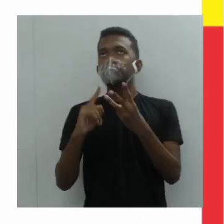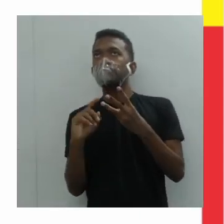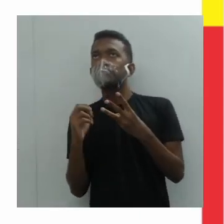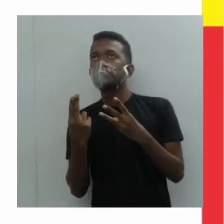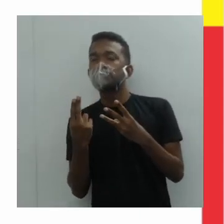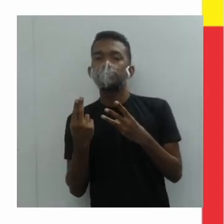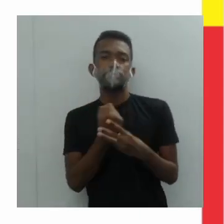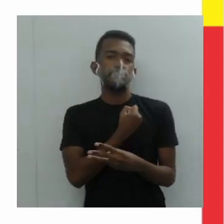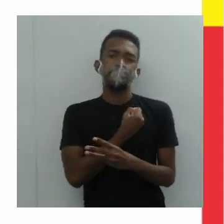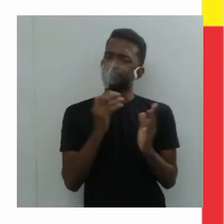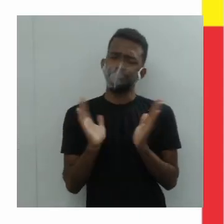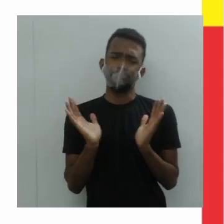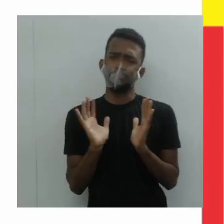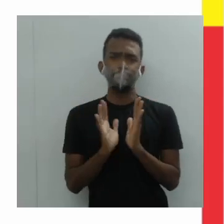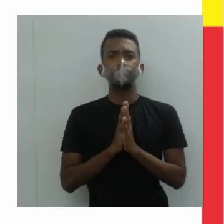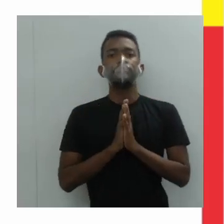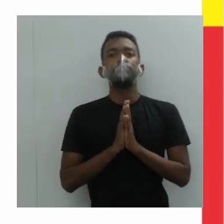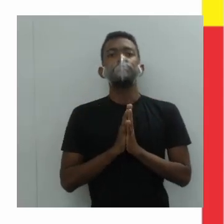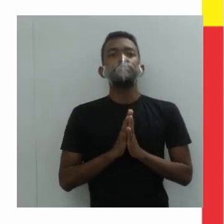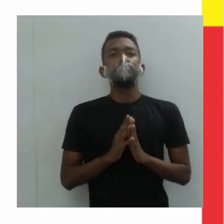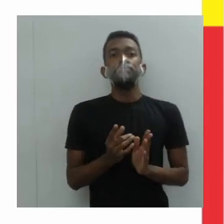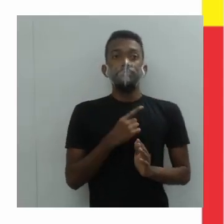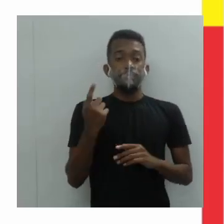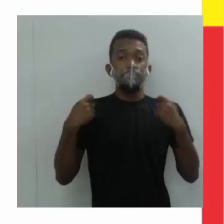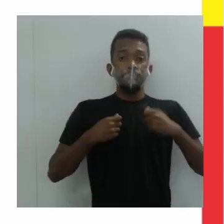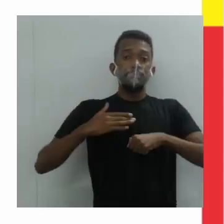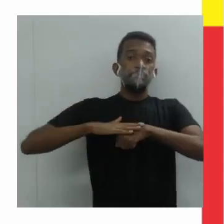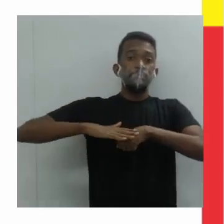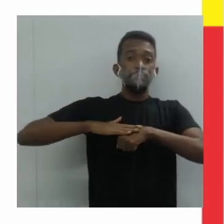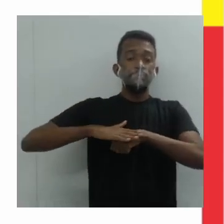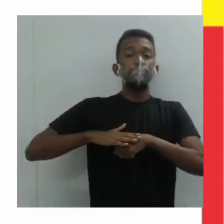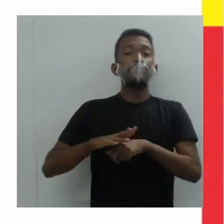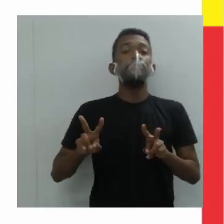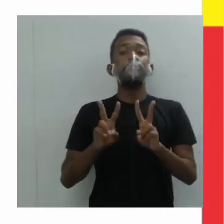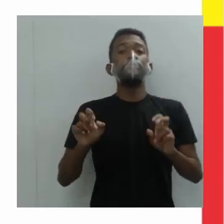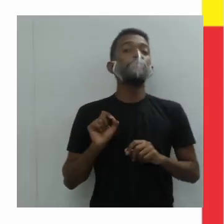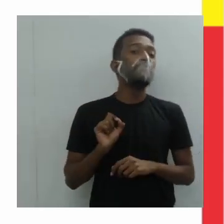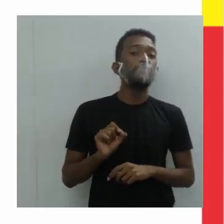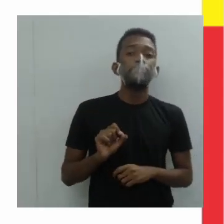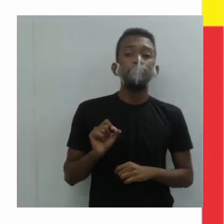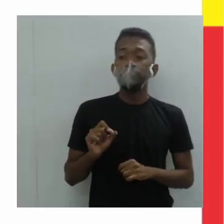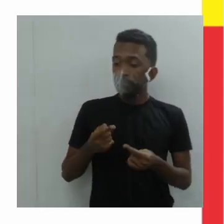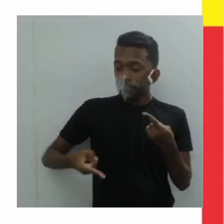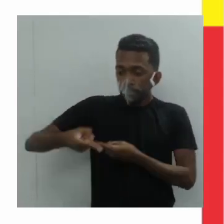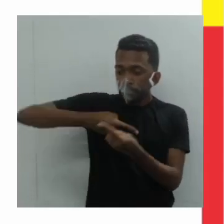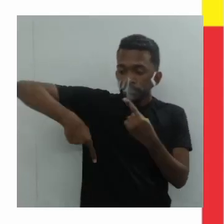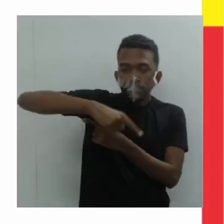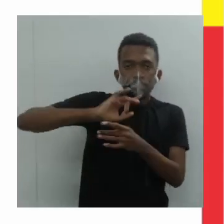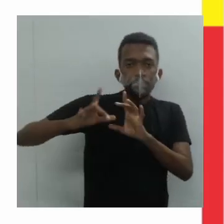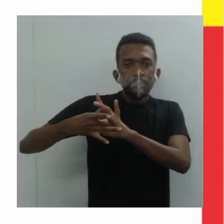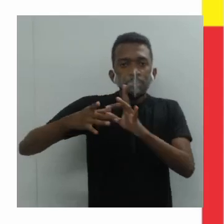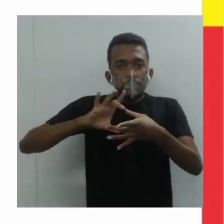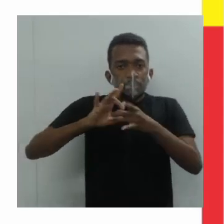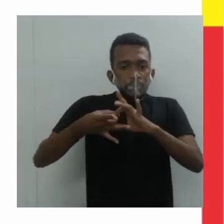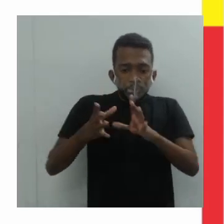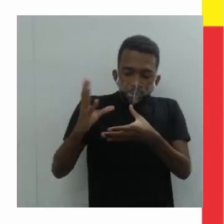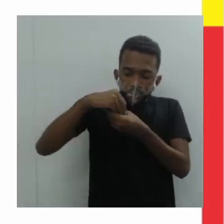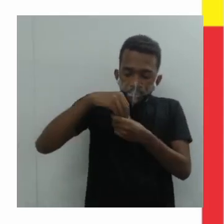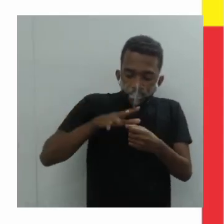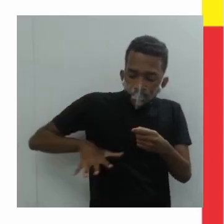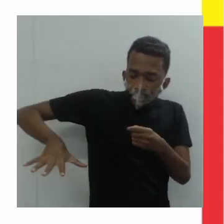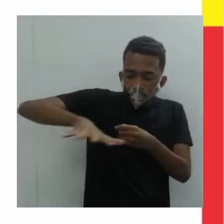de números. A gente precisa conversar sobre o que é que está relacionado, o que tem em torno de tudo